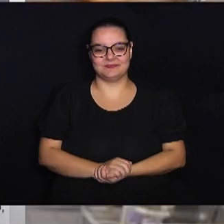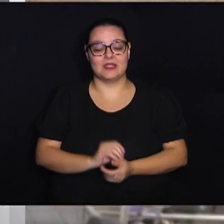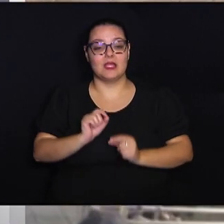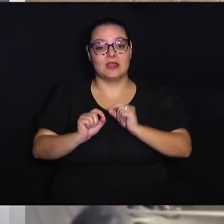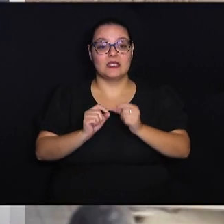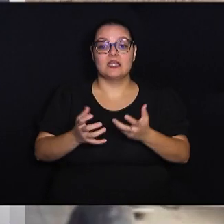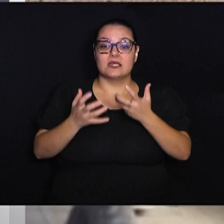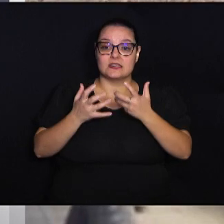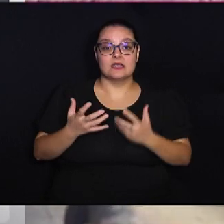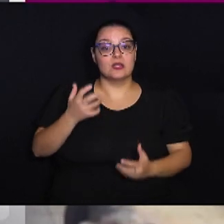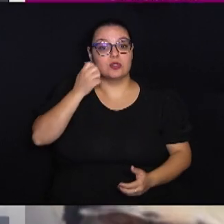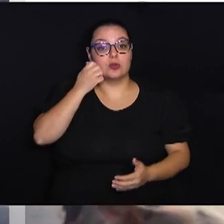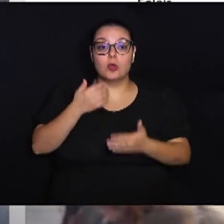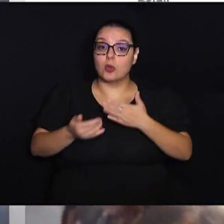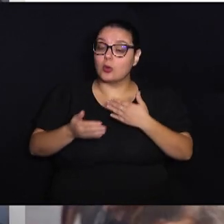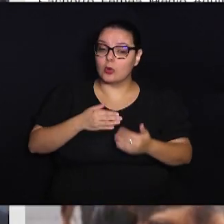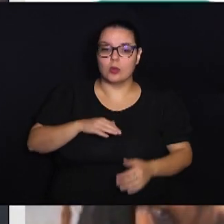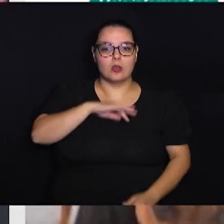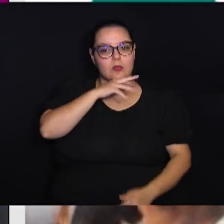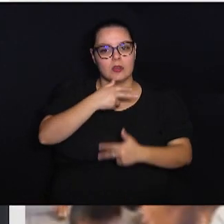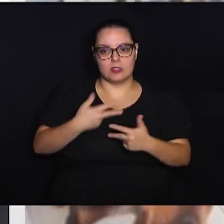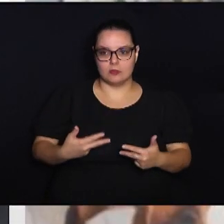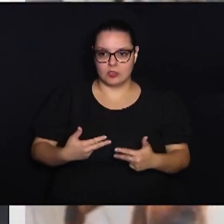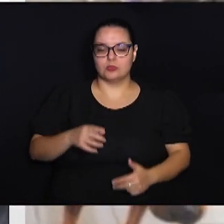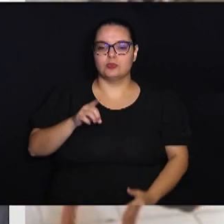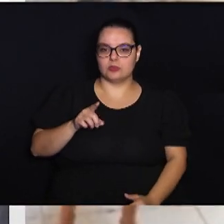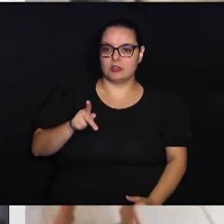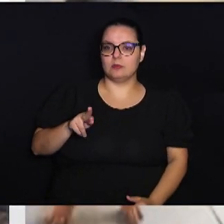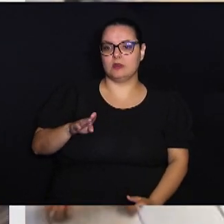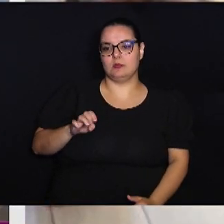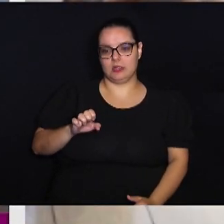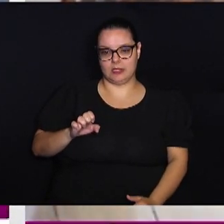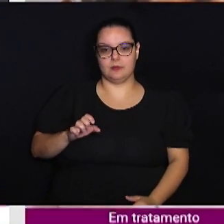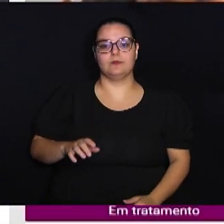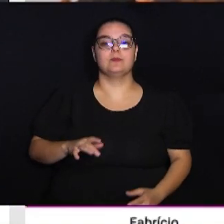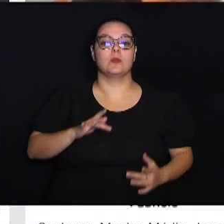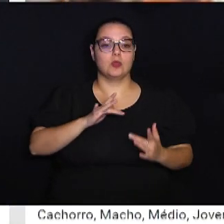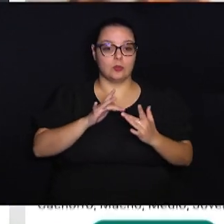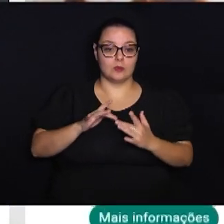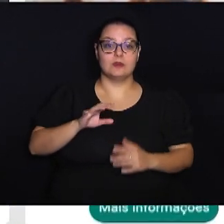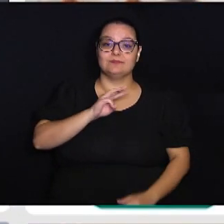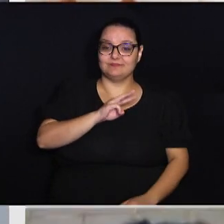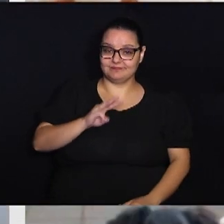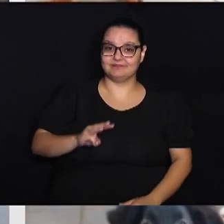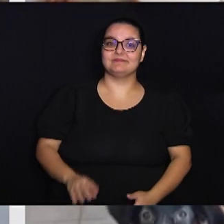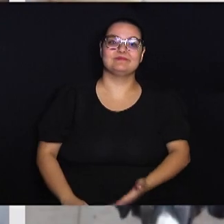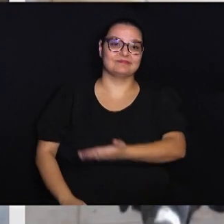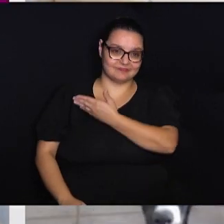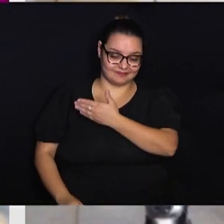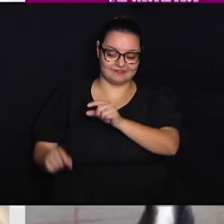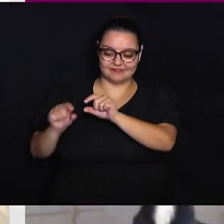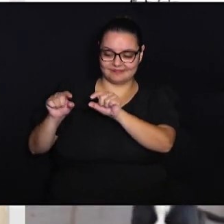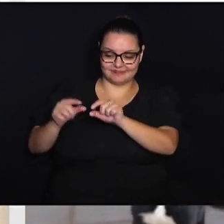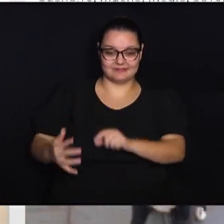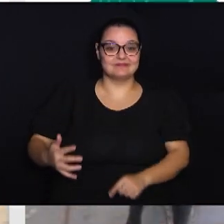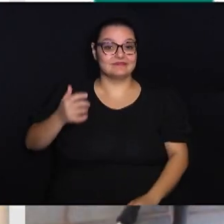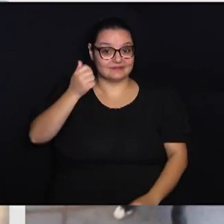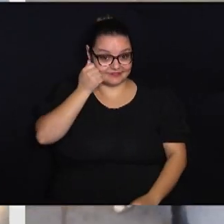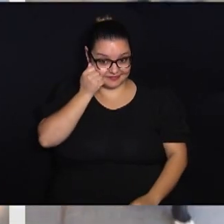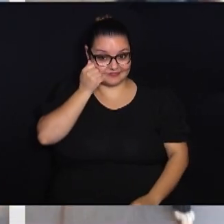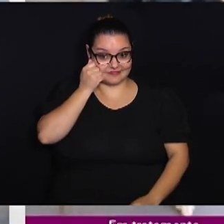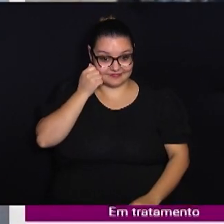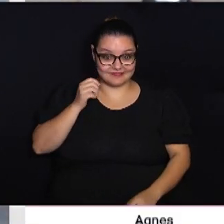muito caro, está comprometendo suas finanças, seja família ou uma empresa, pesquisar no mercado a